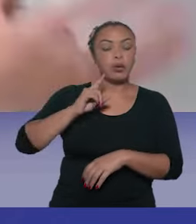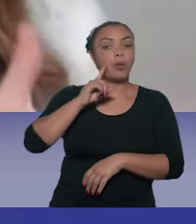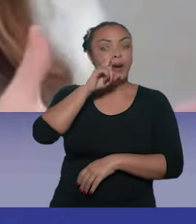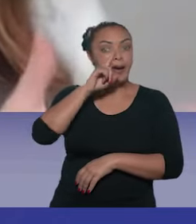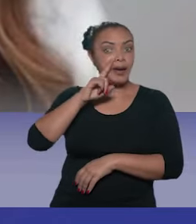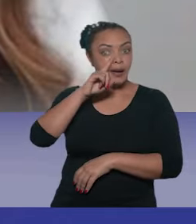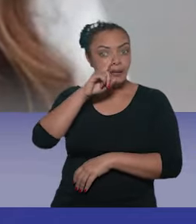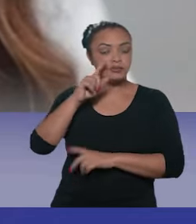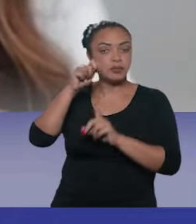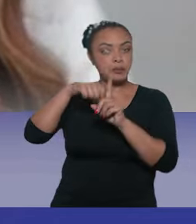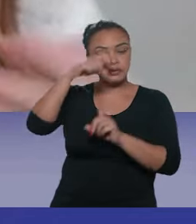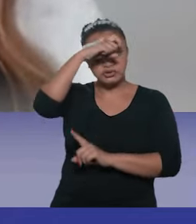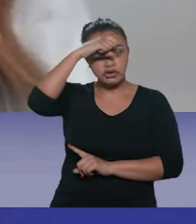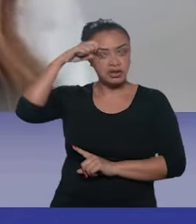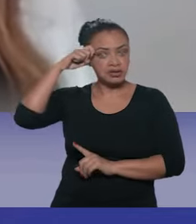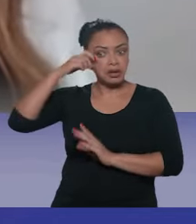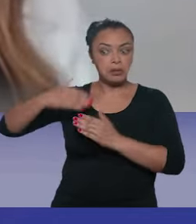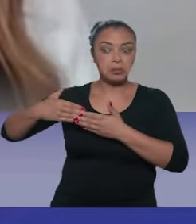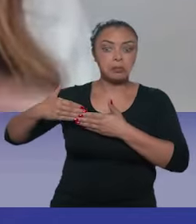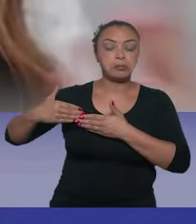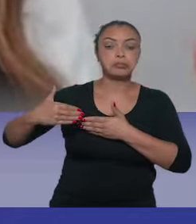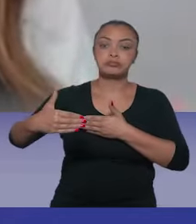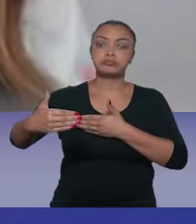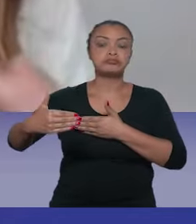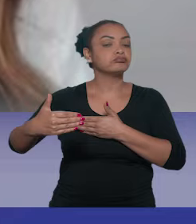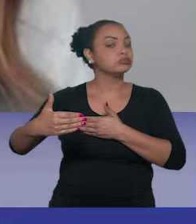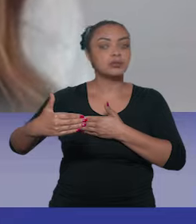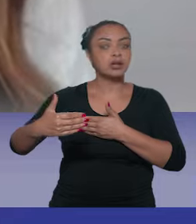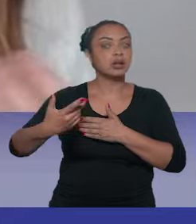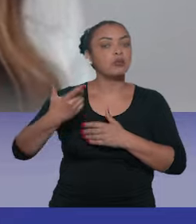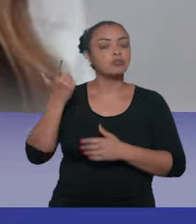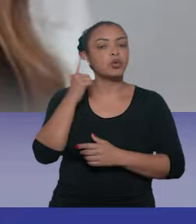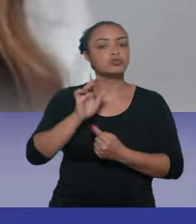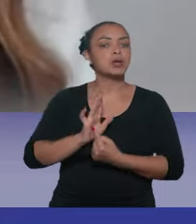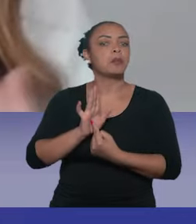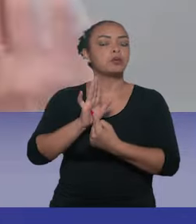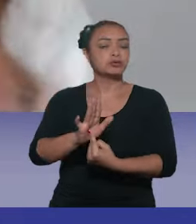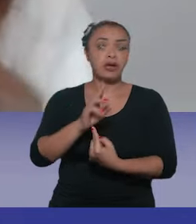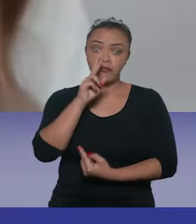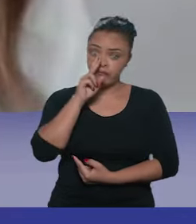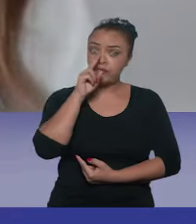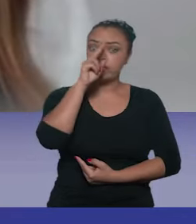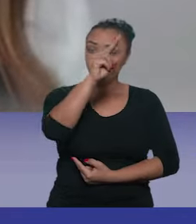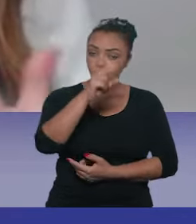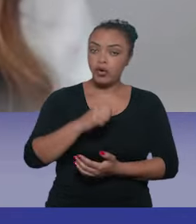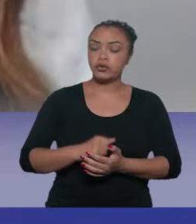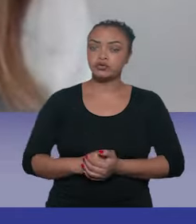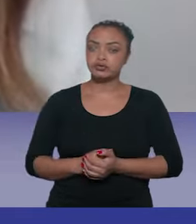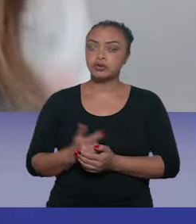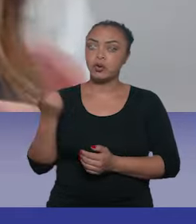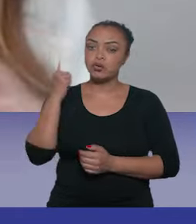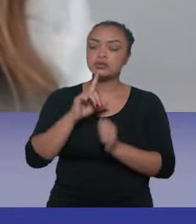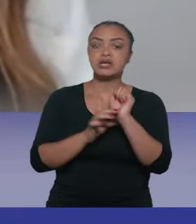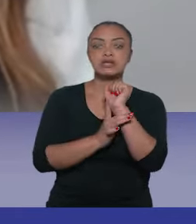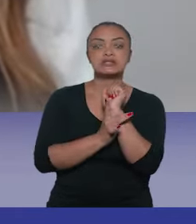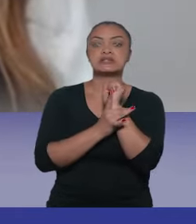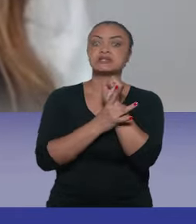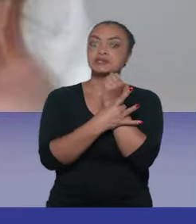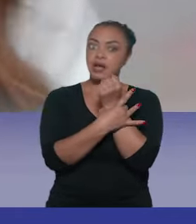o risco institucional de janeiro não foi para frente, né? As instituições conseguiram, na verdade, se mostrar muito fortes, importantes